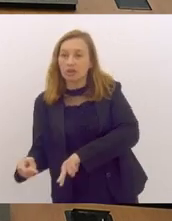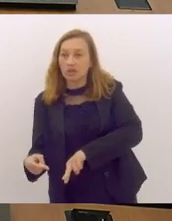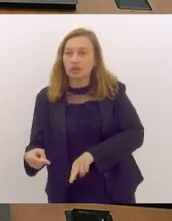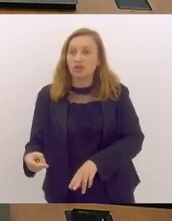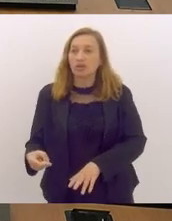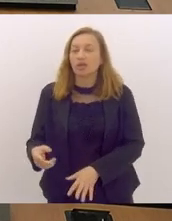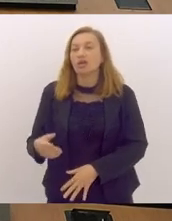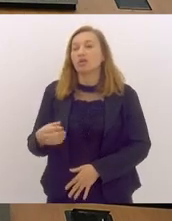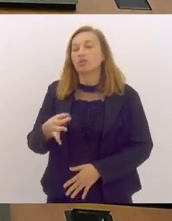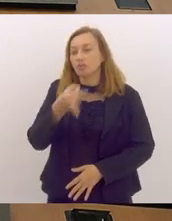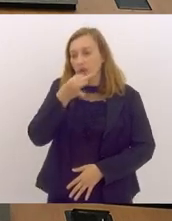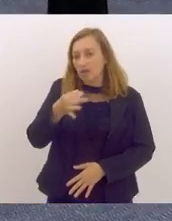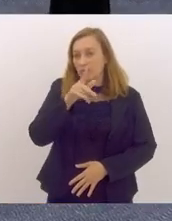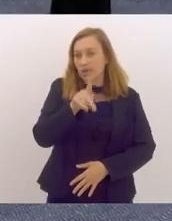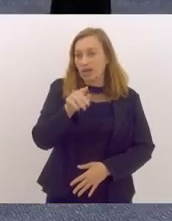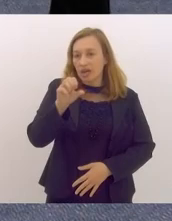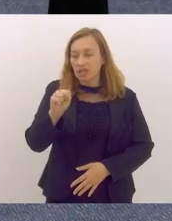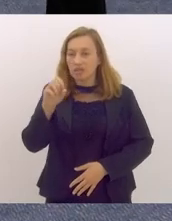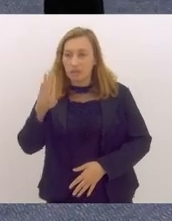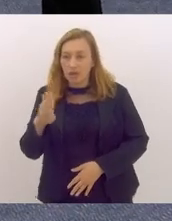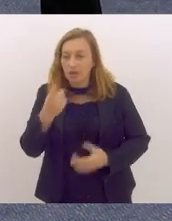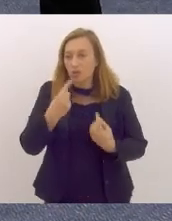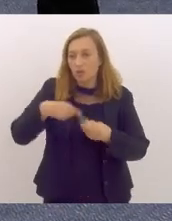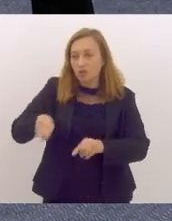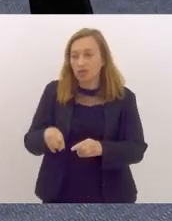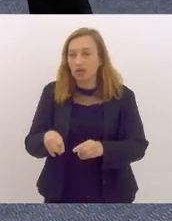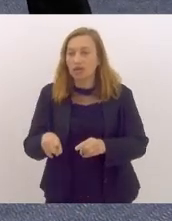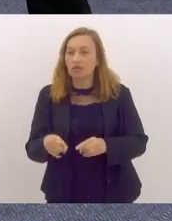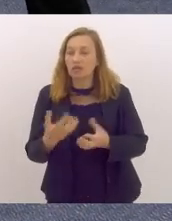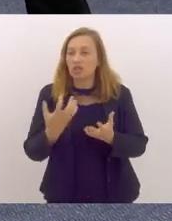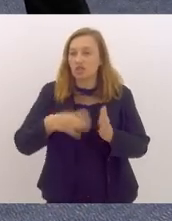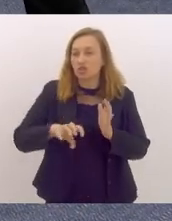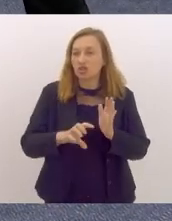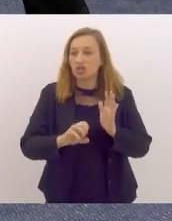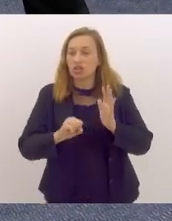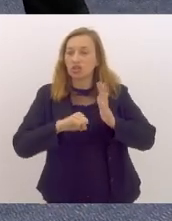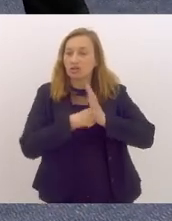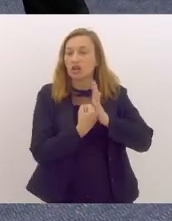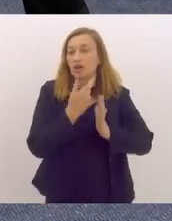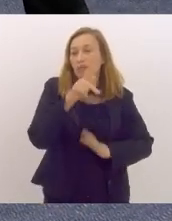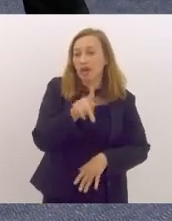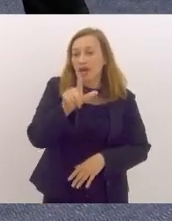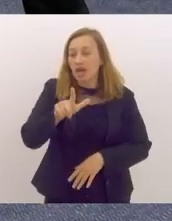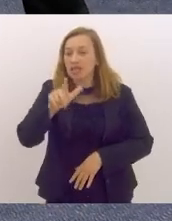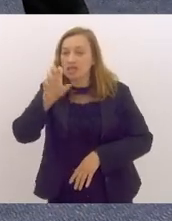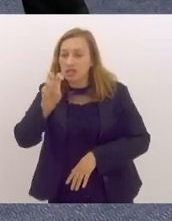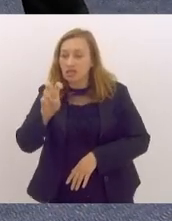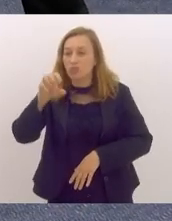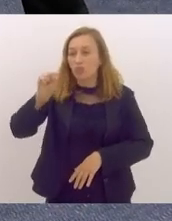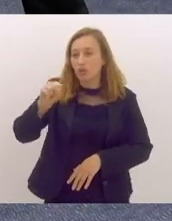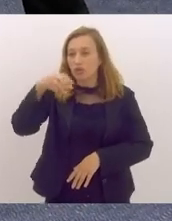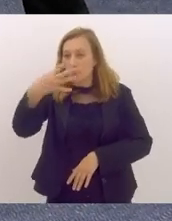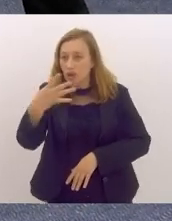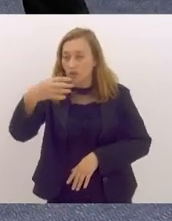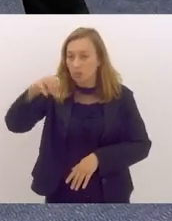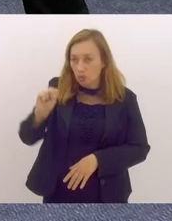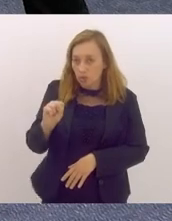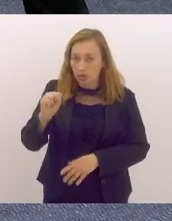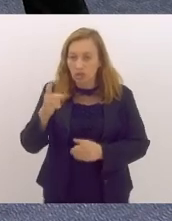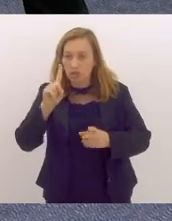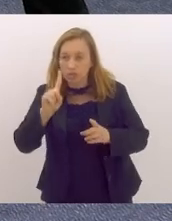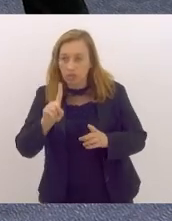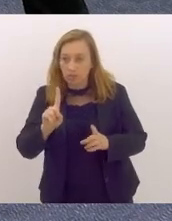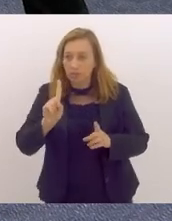PSB, que é contrária à derrubada do veto do PL 5848, que proíbe